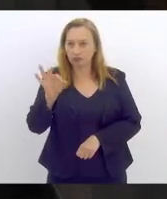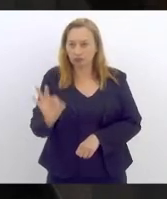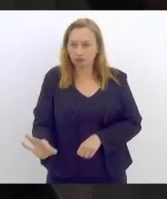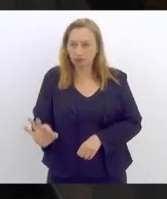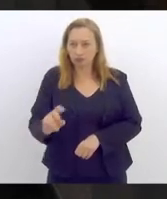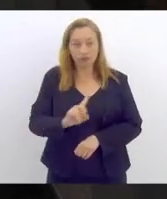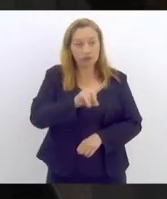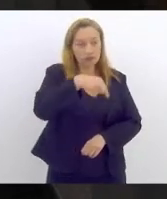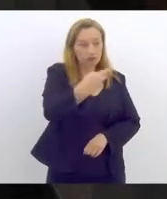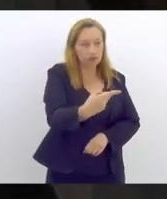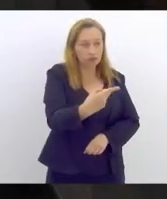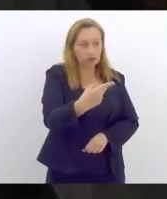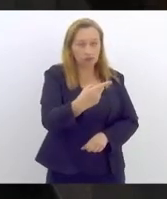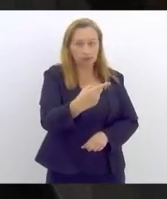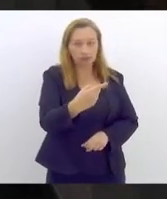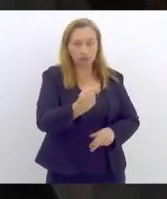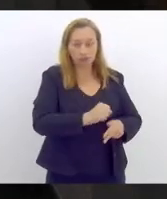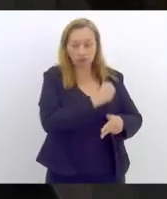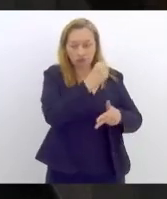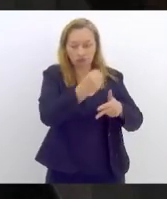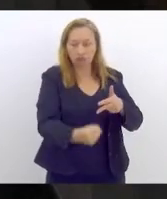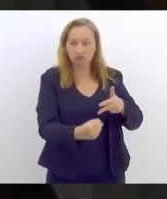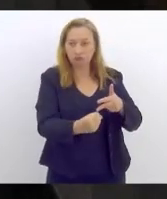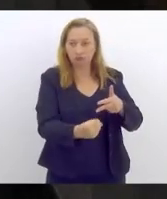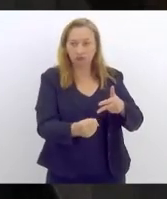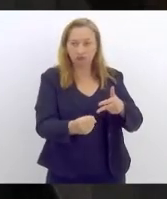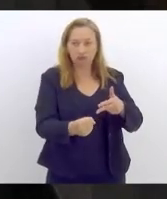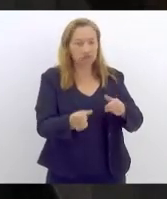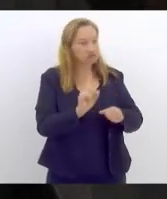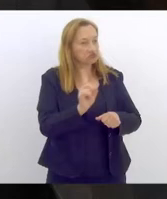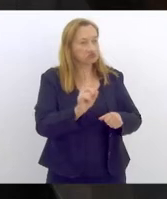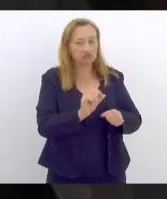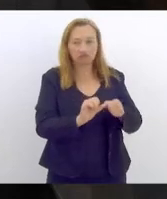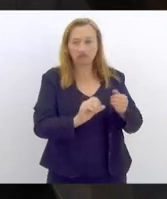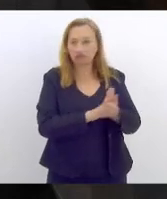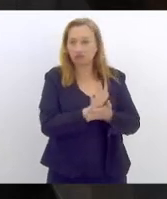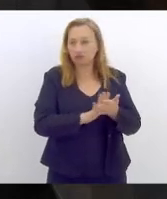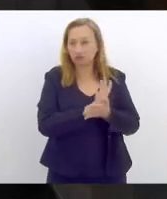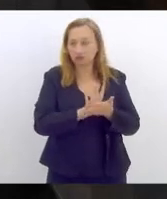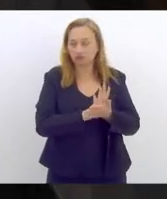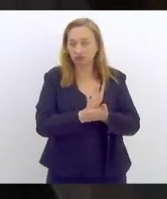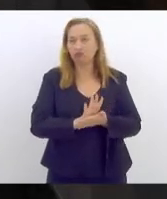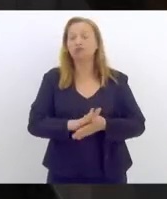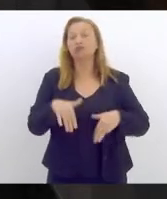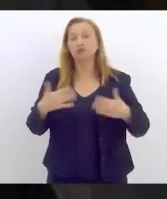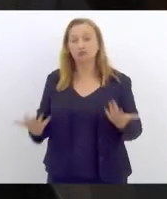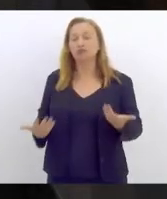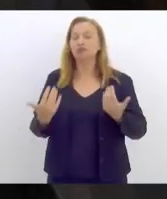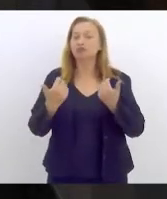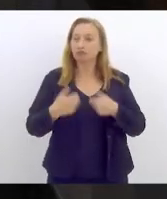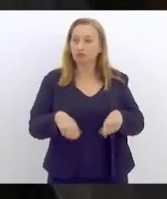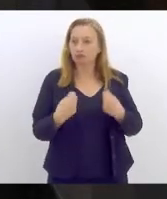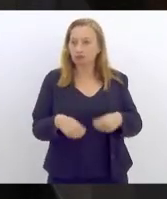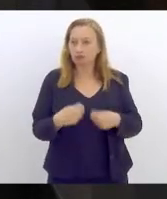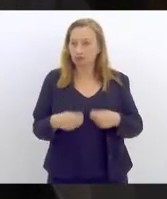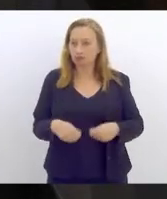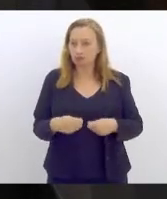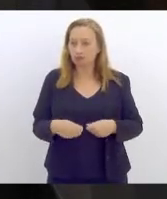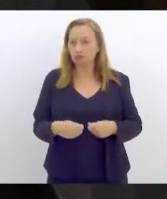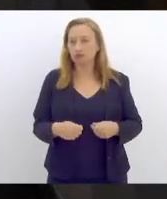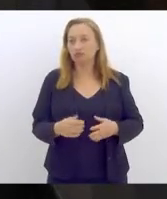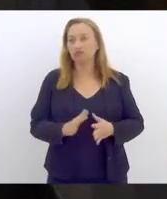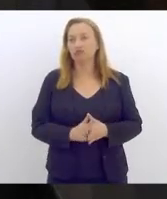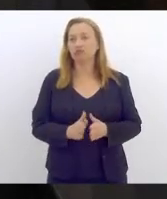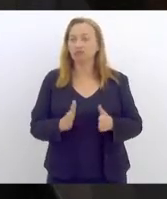. os outros poderes não fizeram porque não tiveram essa sinalização então precisa essa previsão